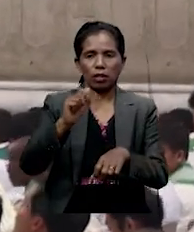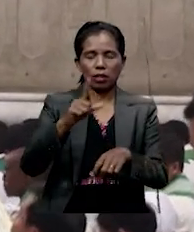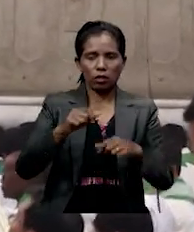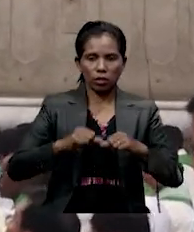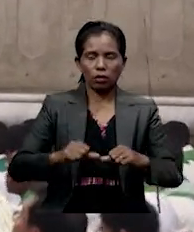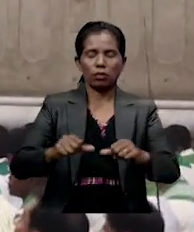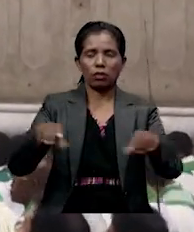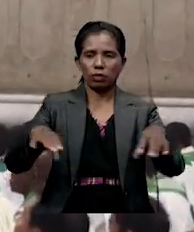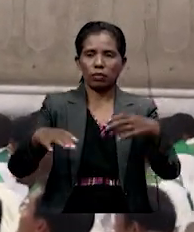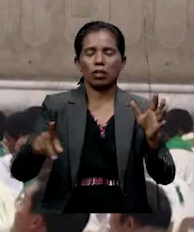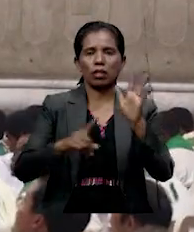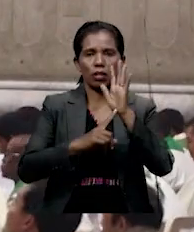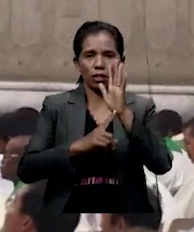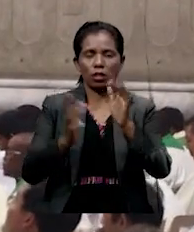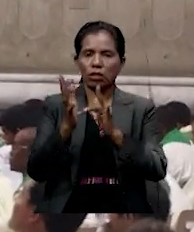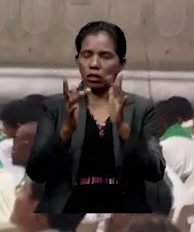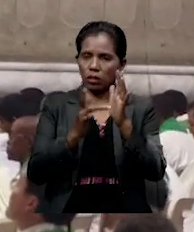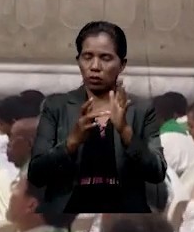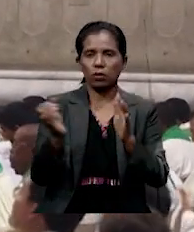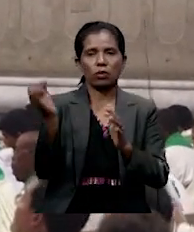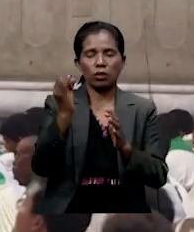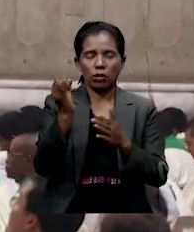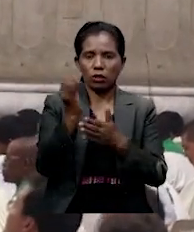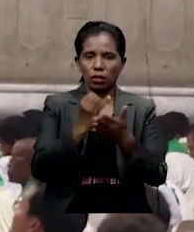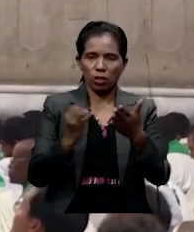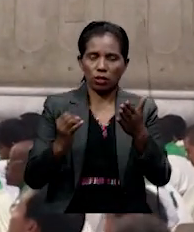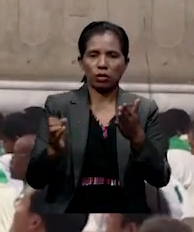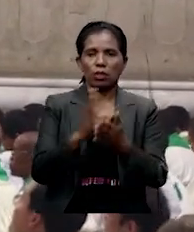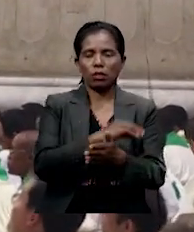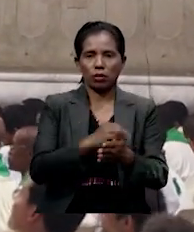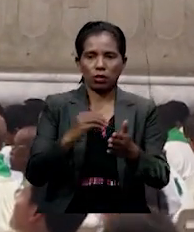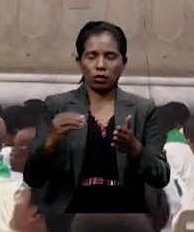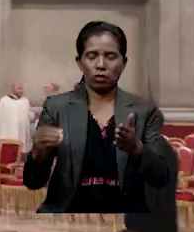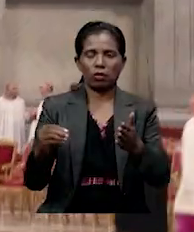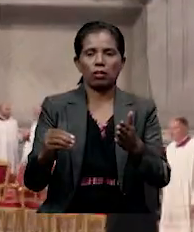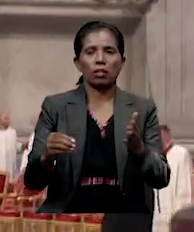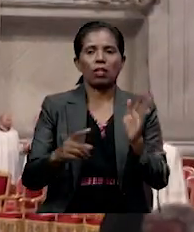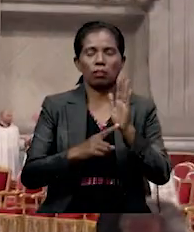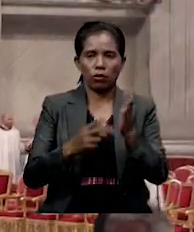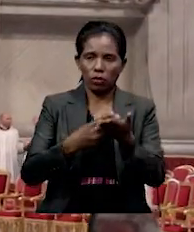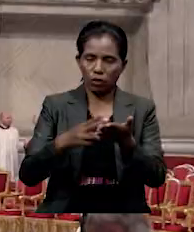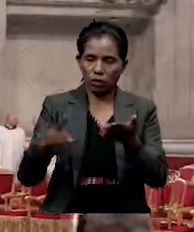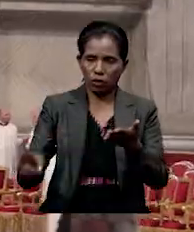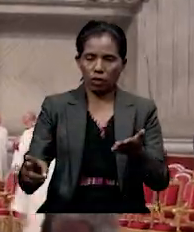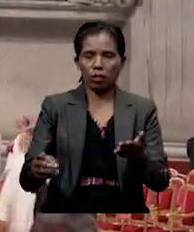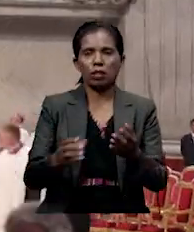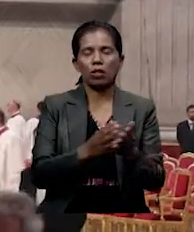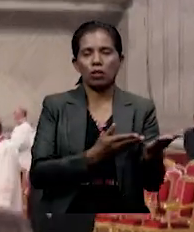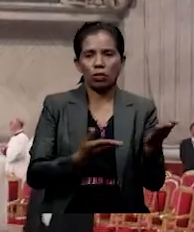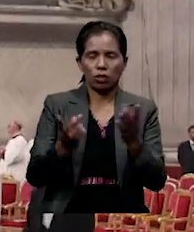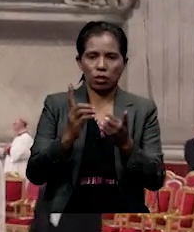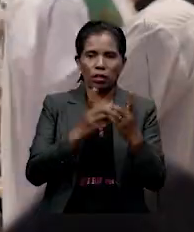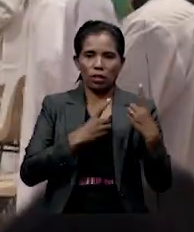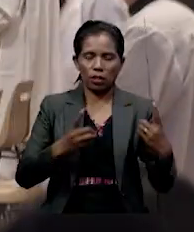Ilas Nain Jesus, Santo Sirahoto, Hadom Igreja, Nosarane Nudar Nain Cristo Niamaxoin, Orilori Dame, Bai Mohoto